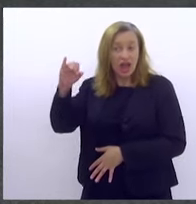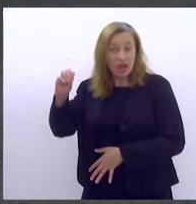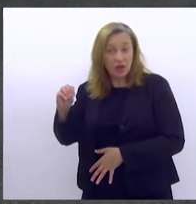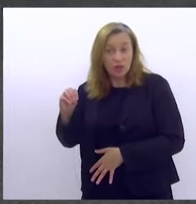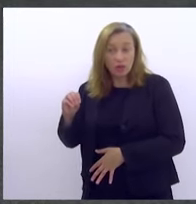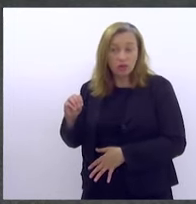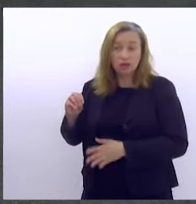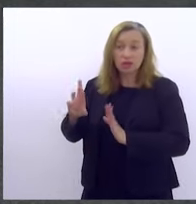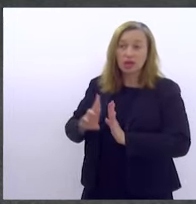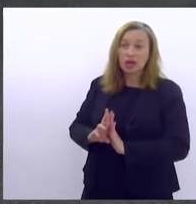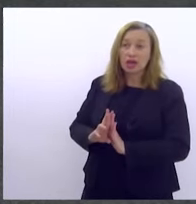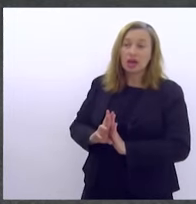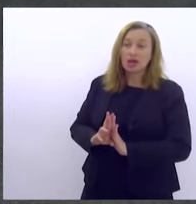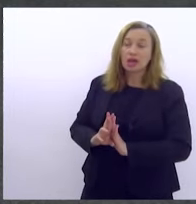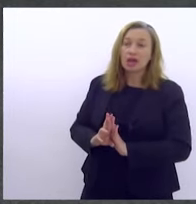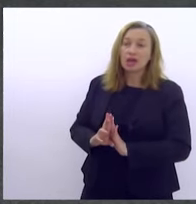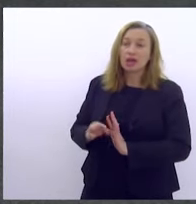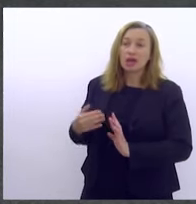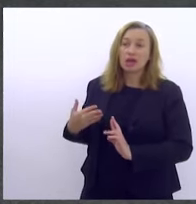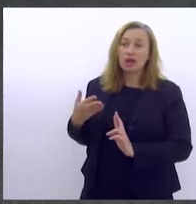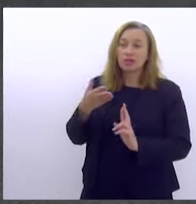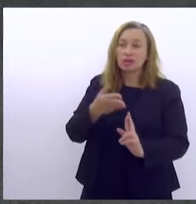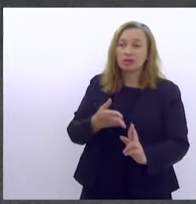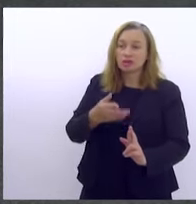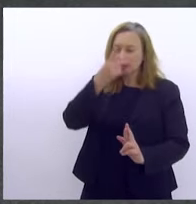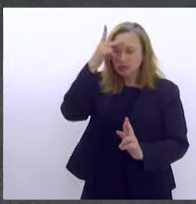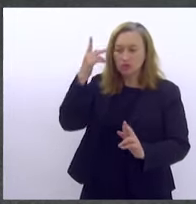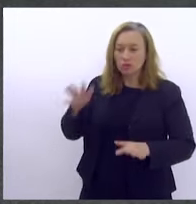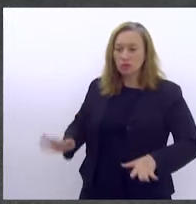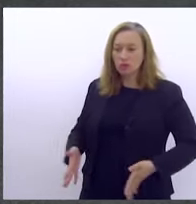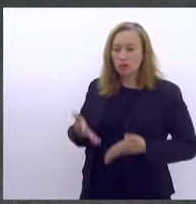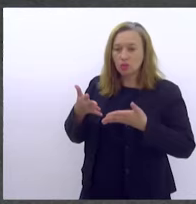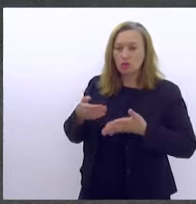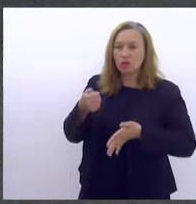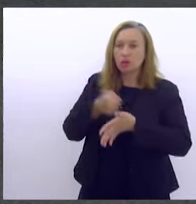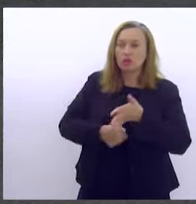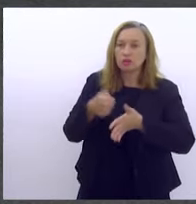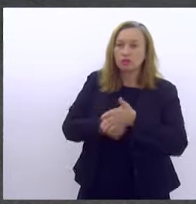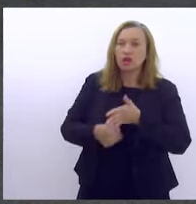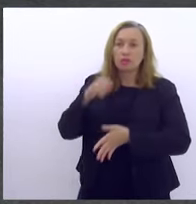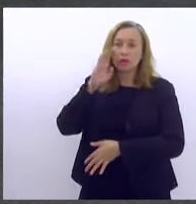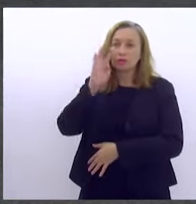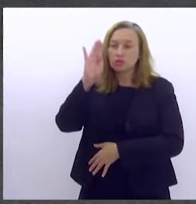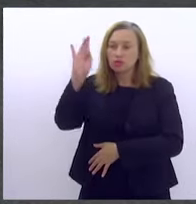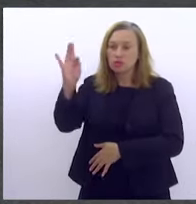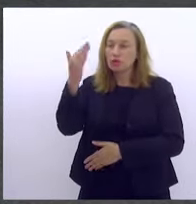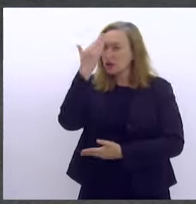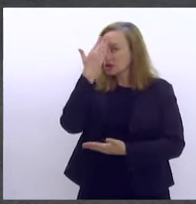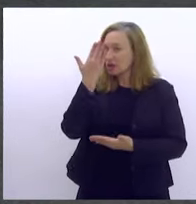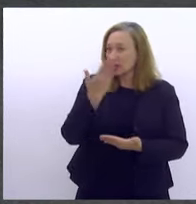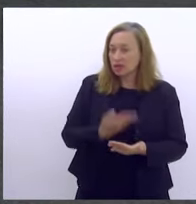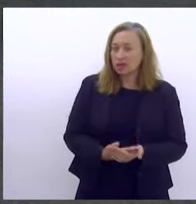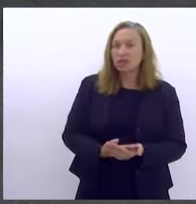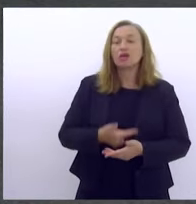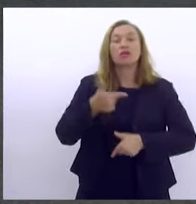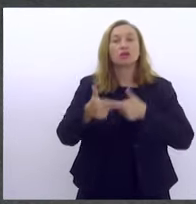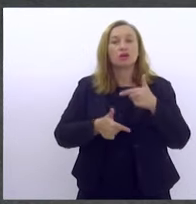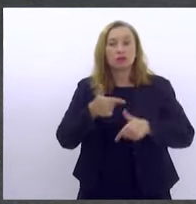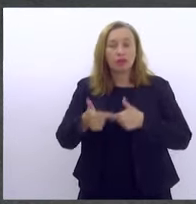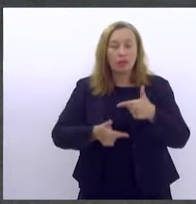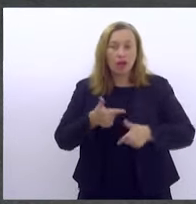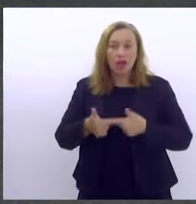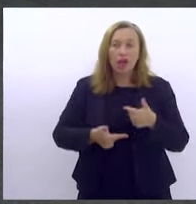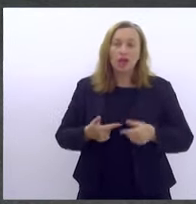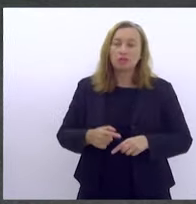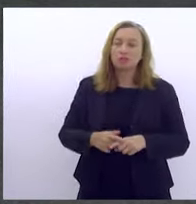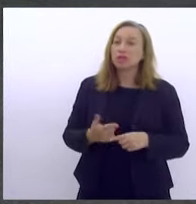diariamente encoraja os nossos trabalhadores, a nossa juventude, a lutar pelos seus sonhos, a acreditar, a trabalhar duro.